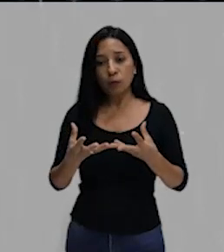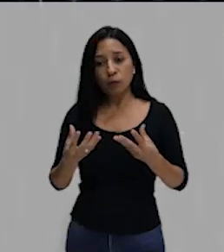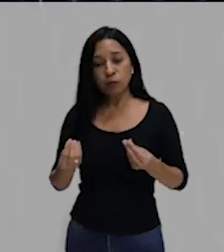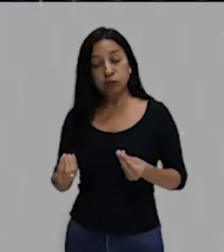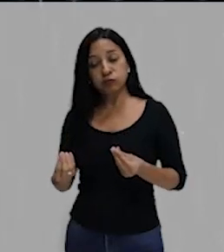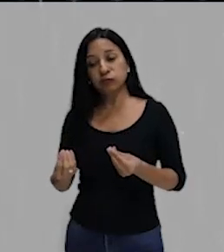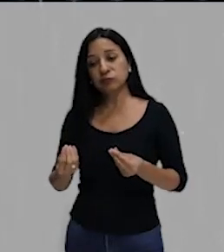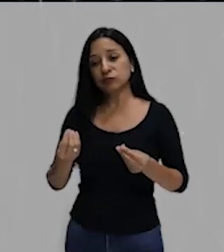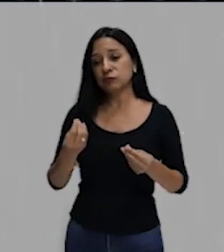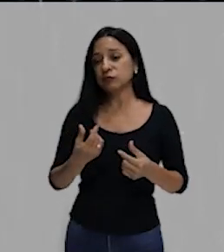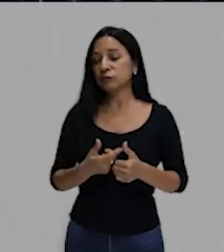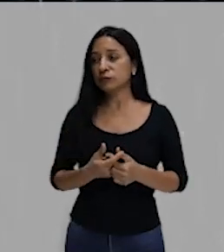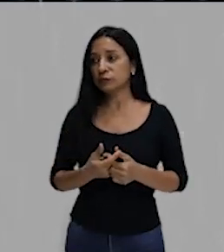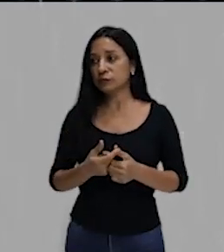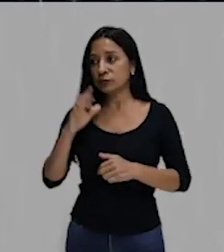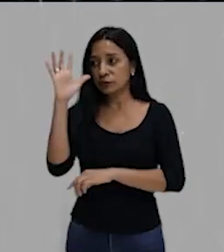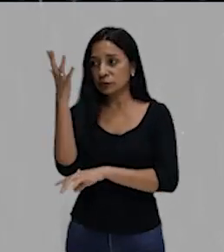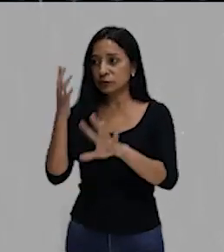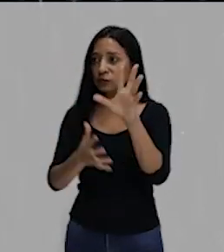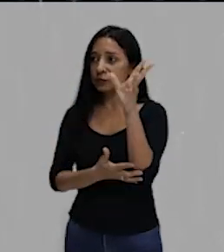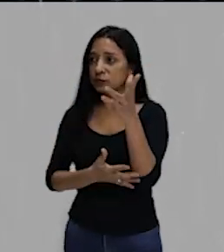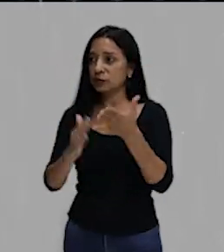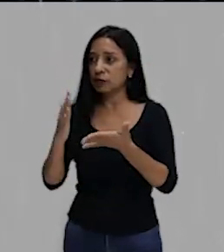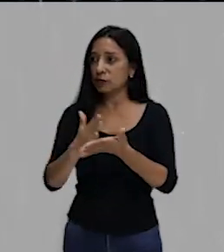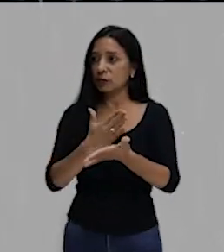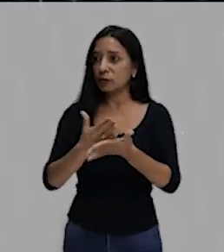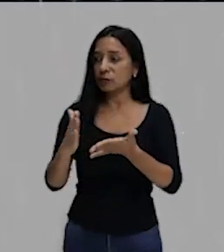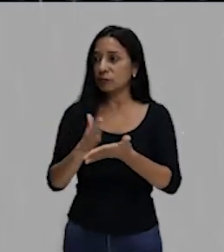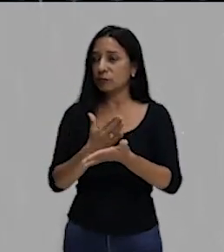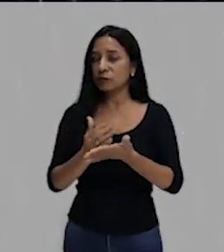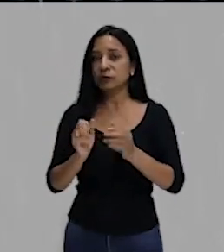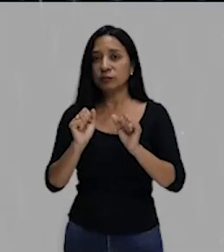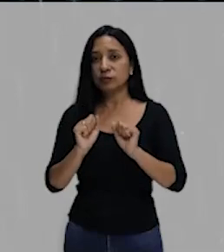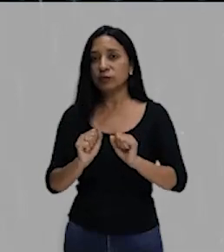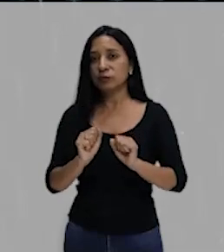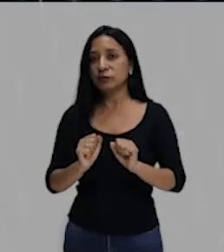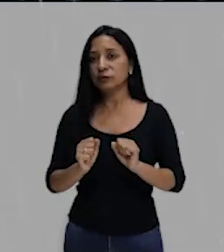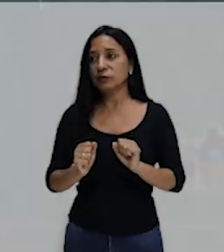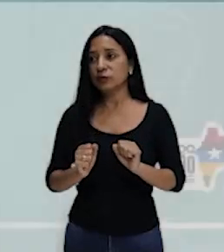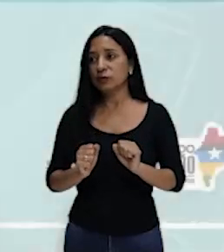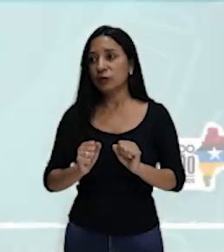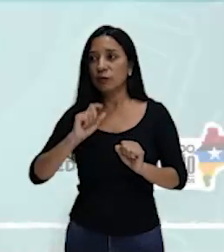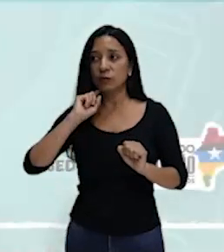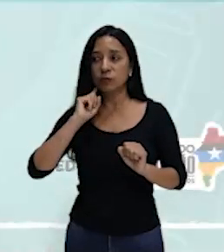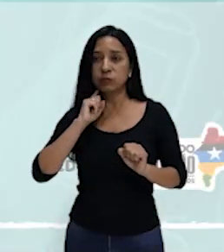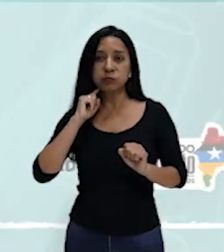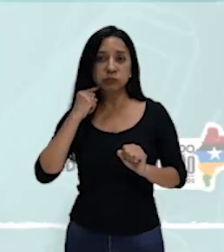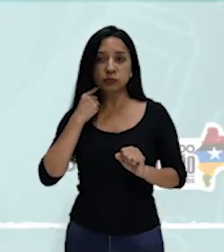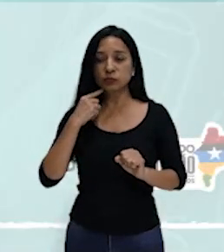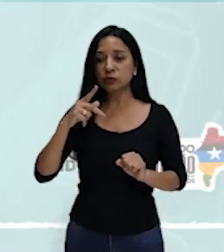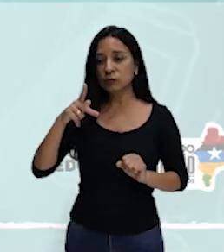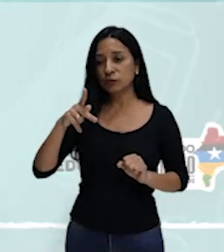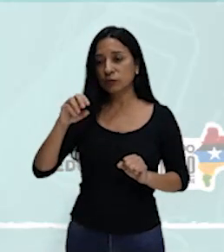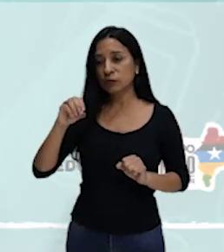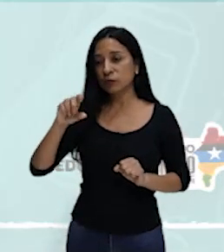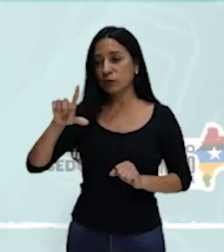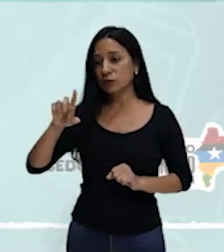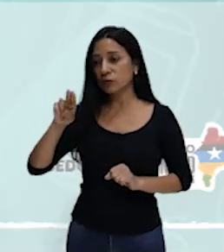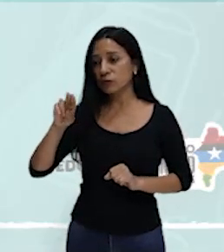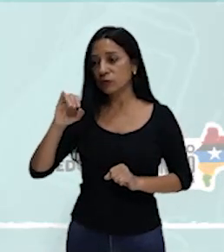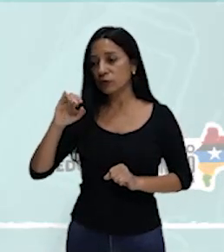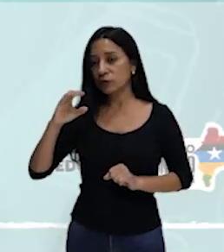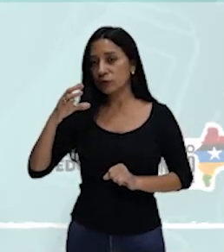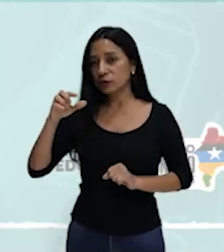para a natureza. Algumas dessas consequências aqui, que a gente pode citar, é a poluição, né? Que a poluição nós temos